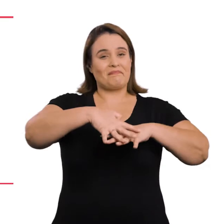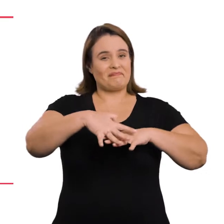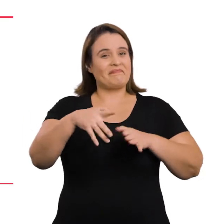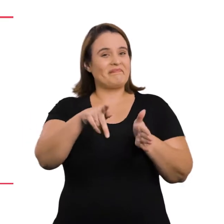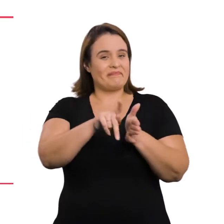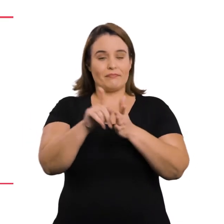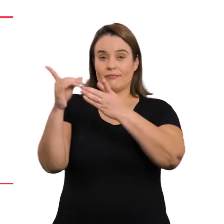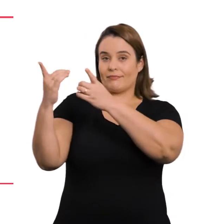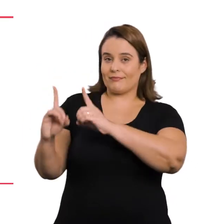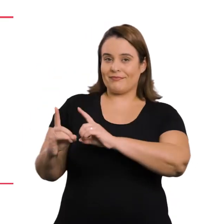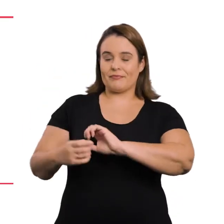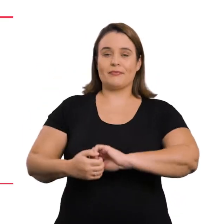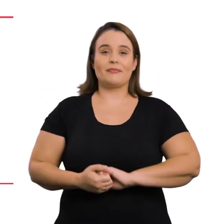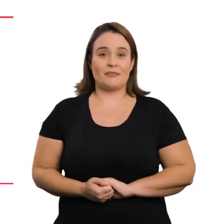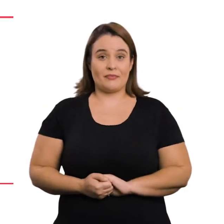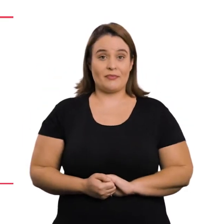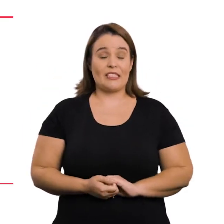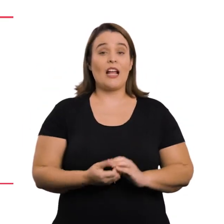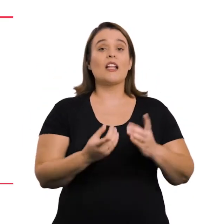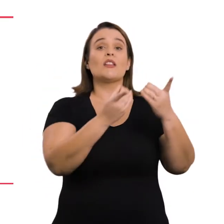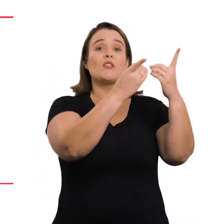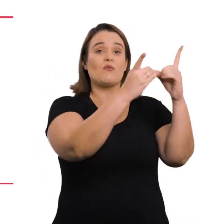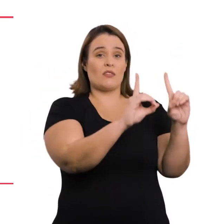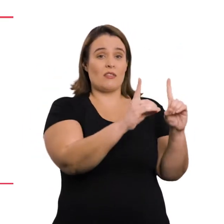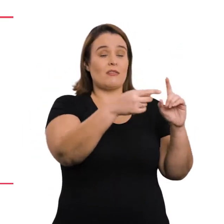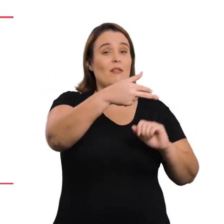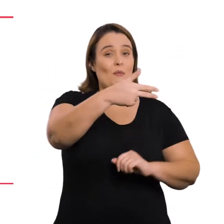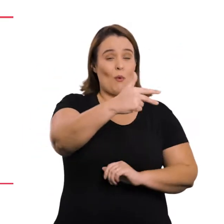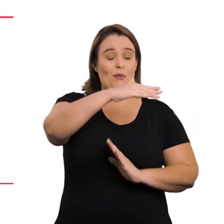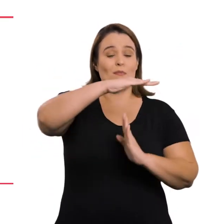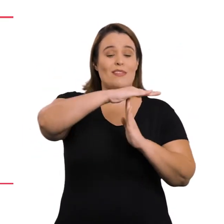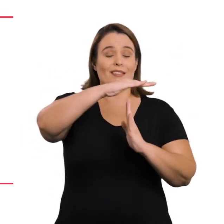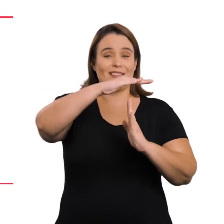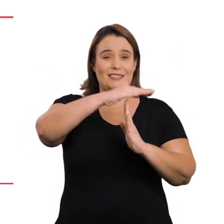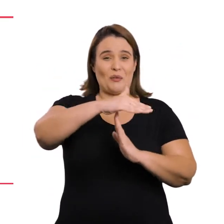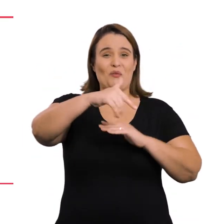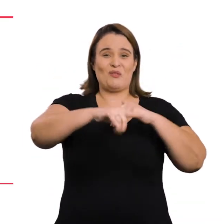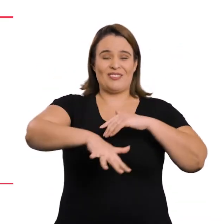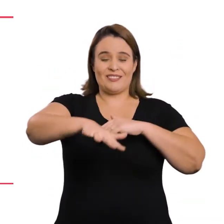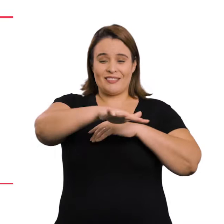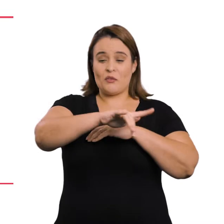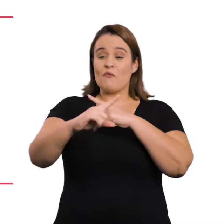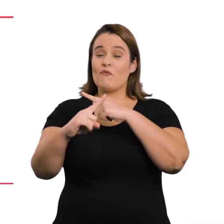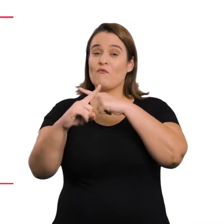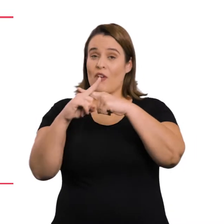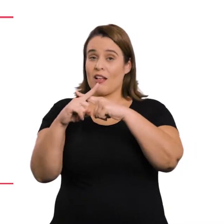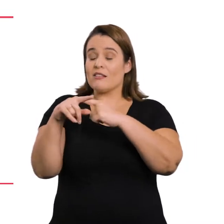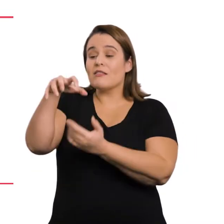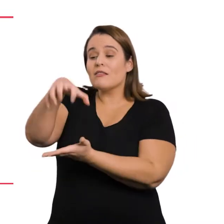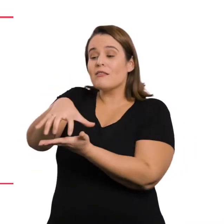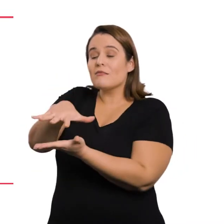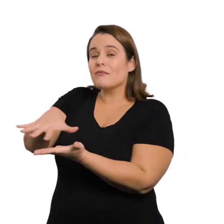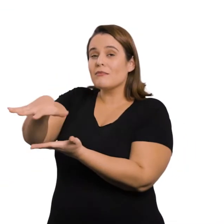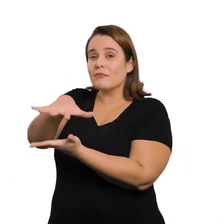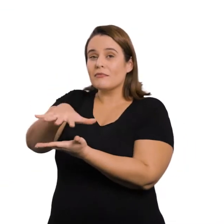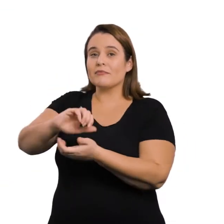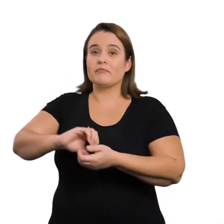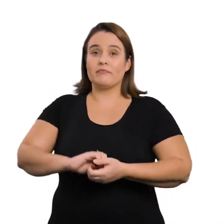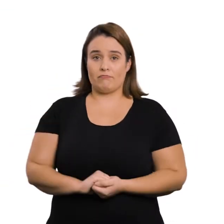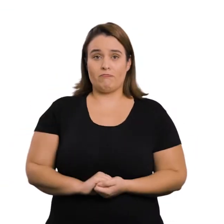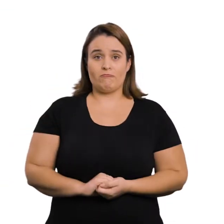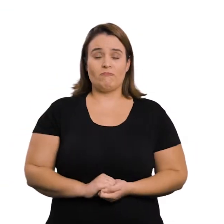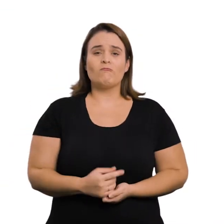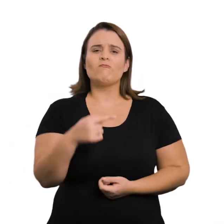deficiência. Deficiência é igual limitação funcional vezes ambiente. Se é